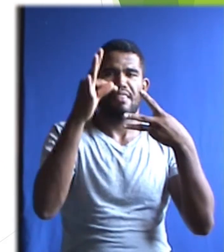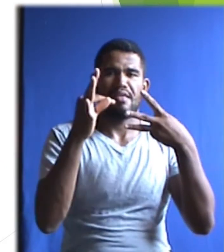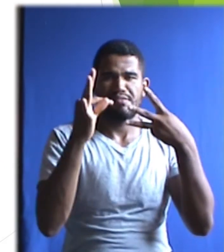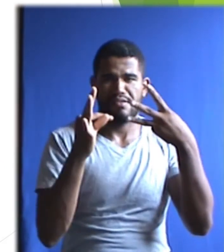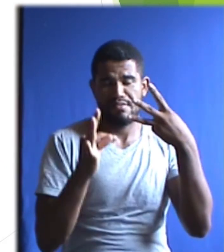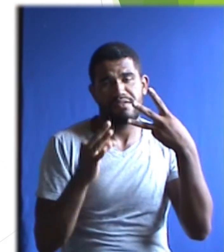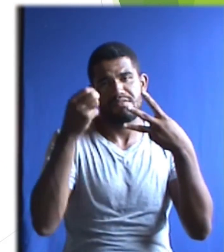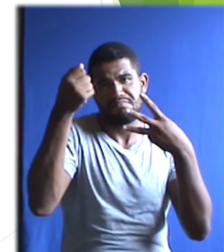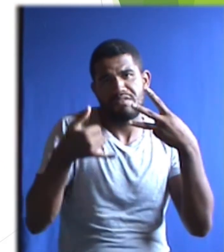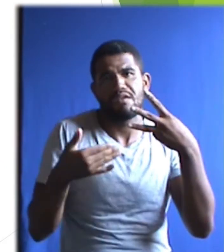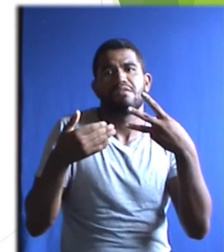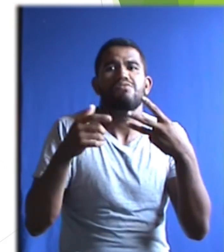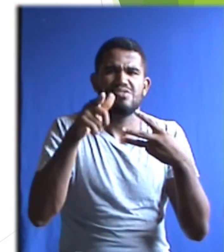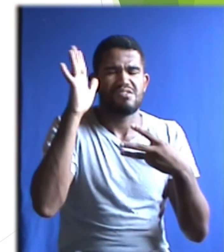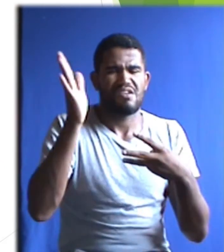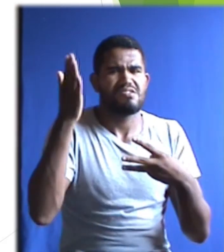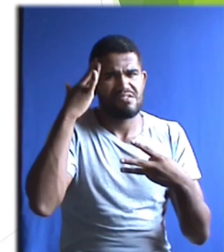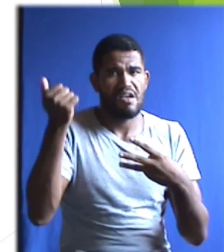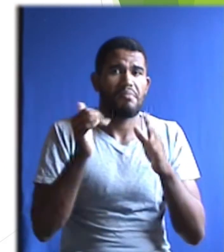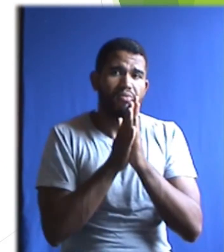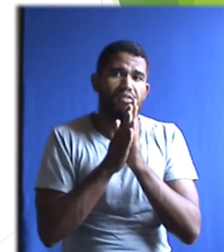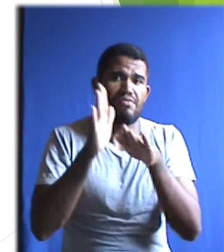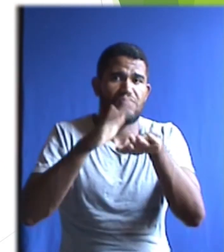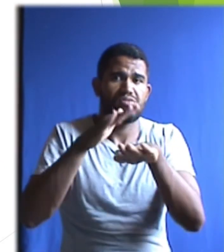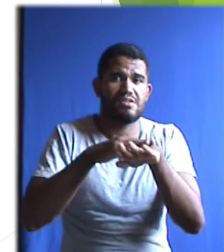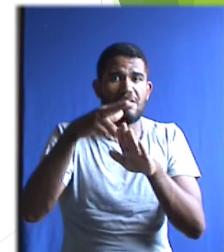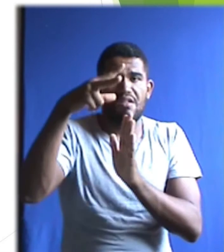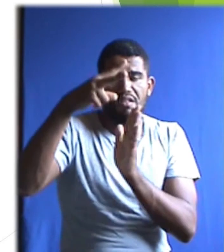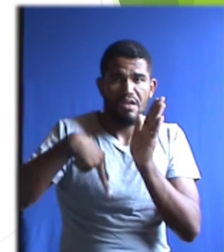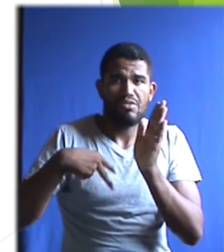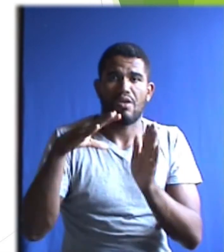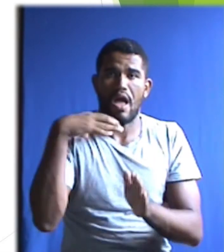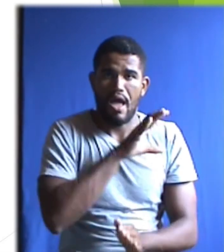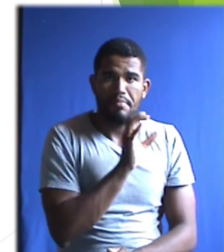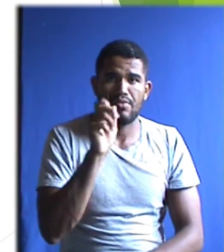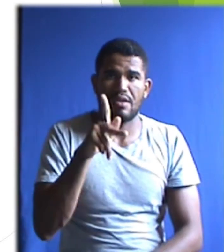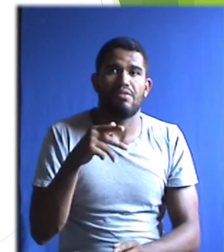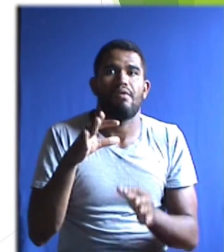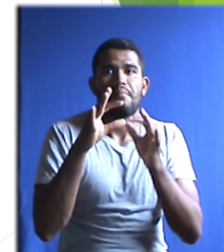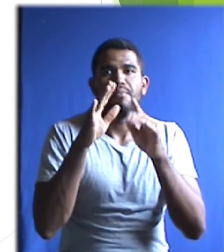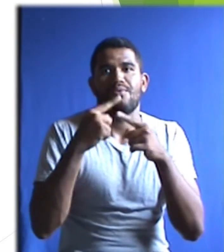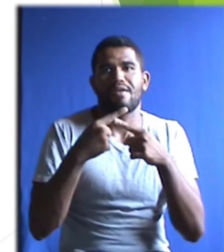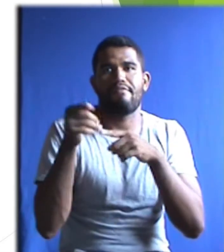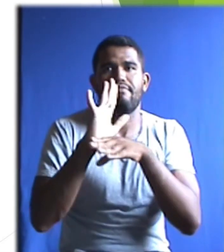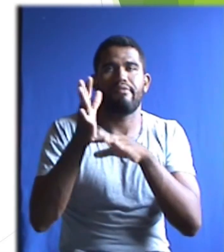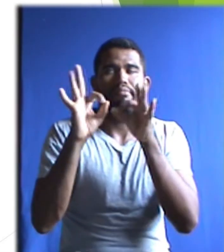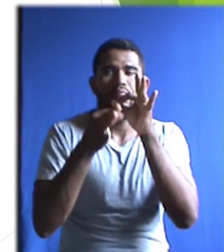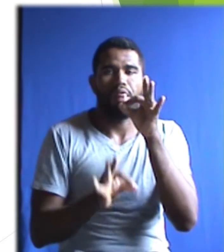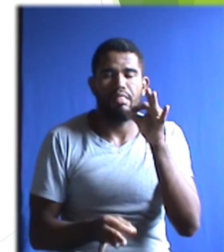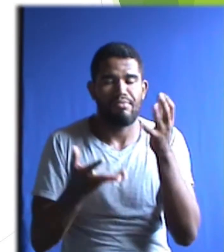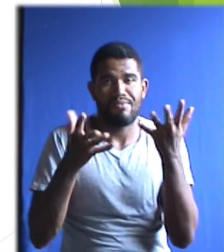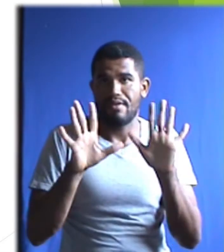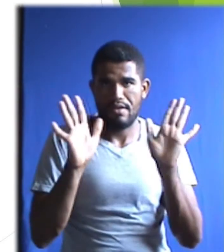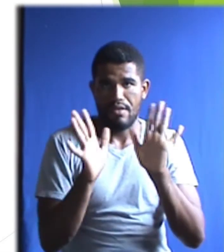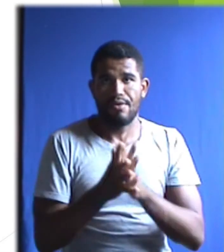que explica direitinho o conceito de cada um deles. Vocês já sabem, né? Faça aí a leitura rápida desses elementos. Não vamos delongar